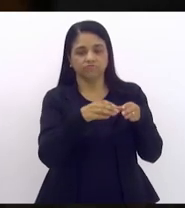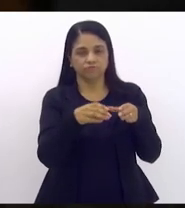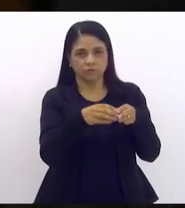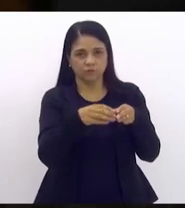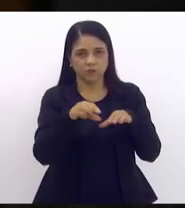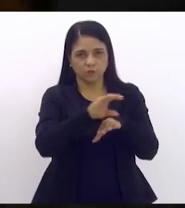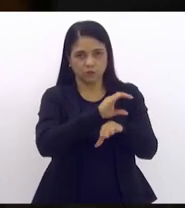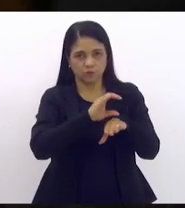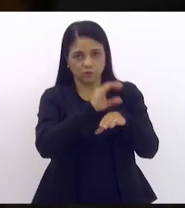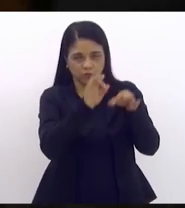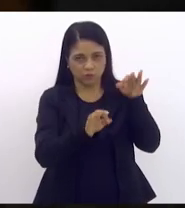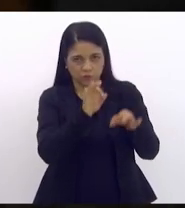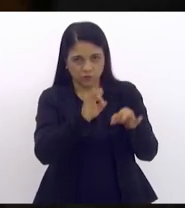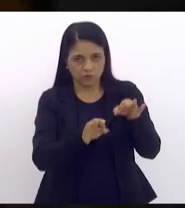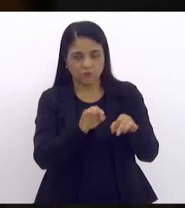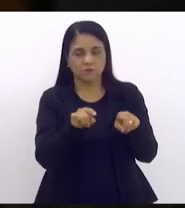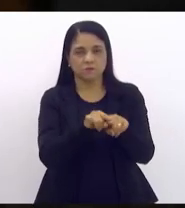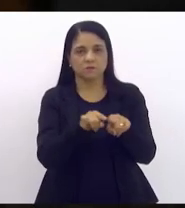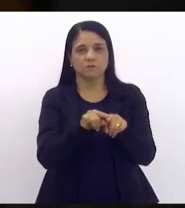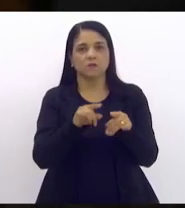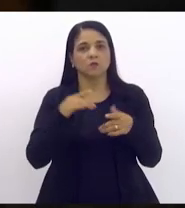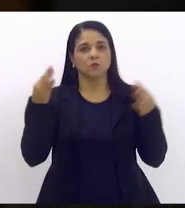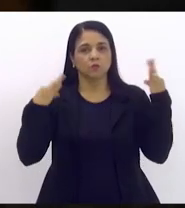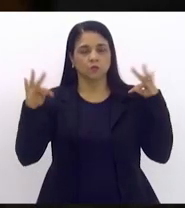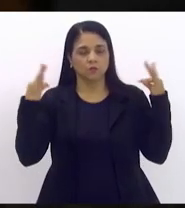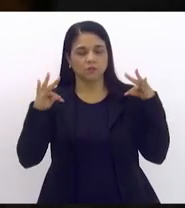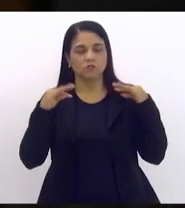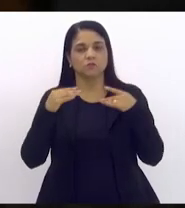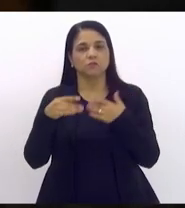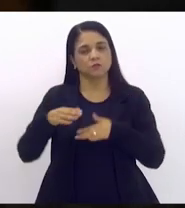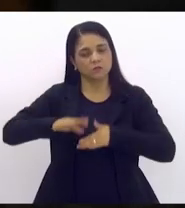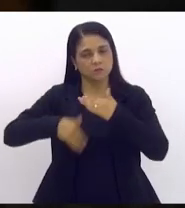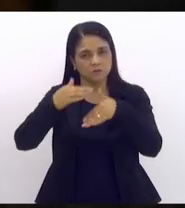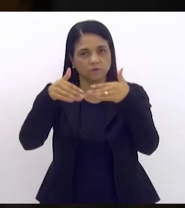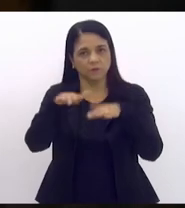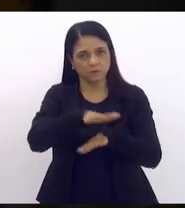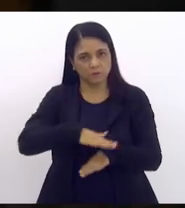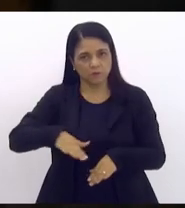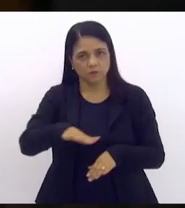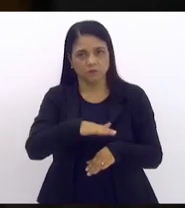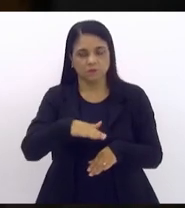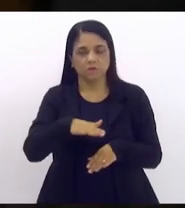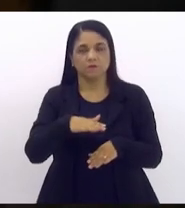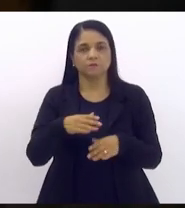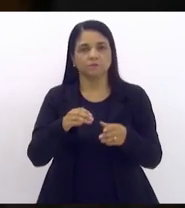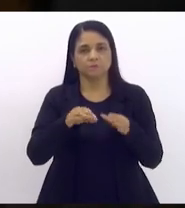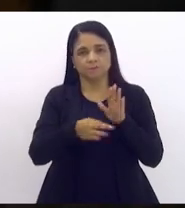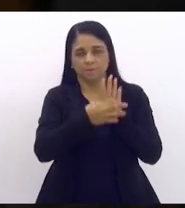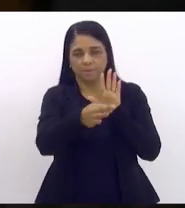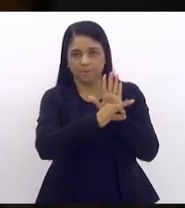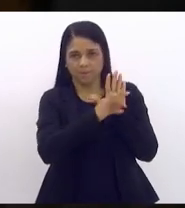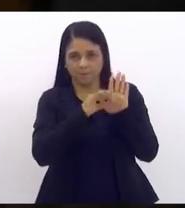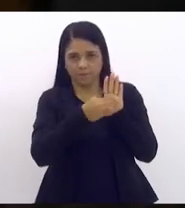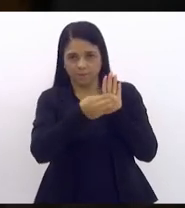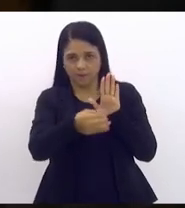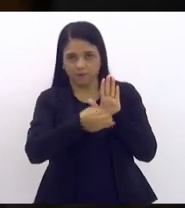Cultura, Turismo, de Assuntos Municipais e Desenvolvimento Regional. Para emitir parecer pela